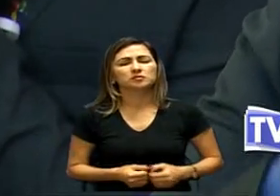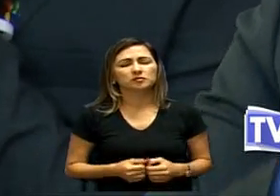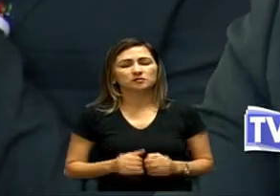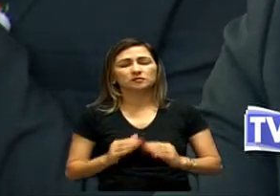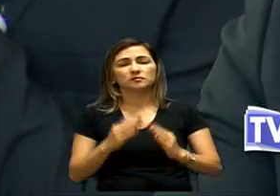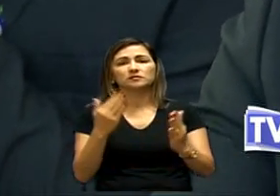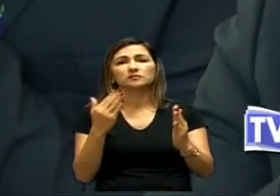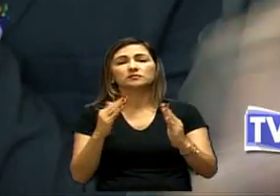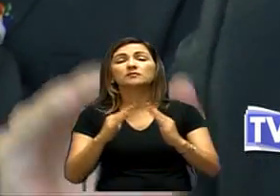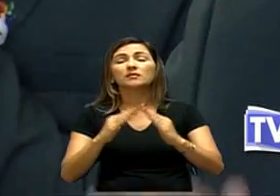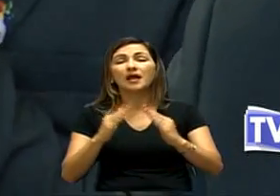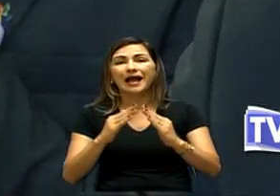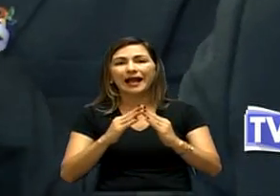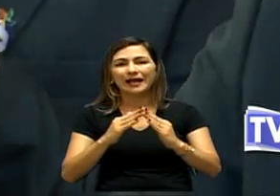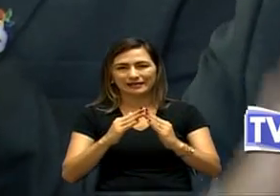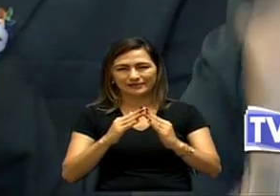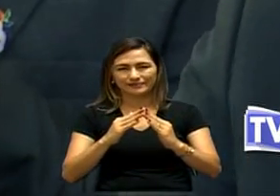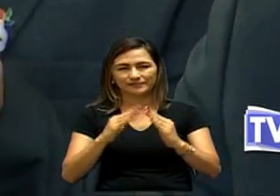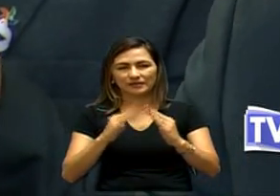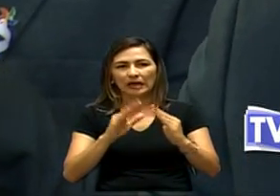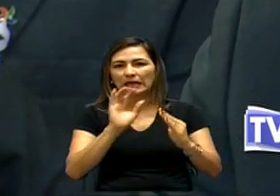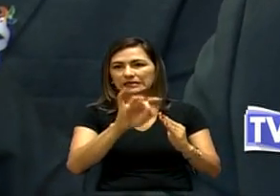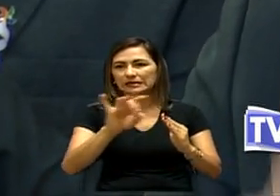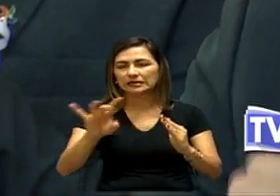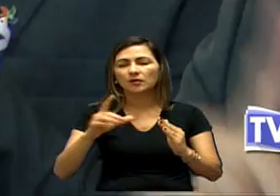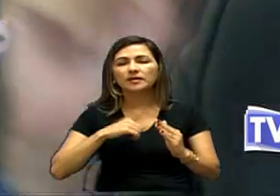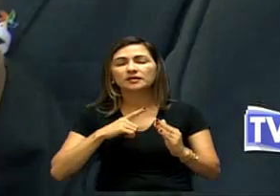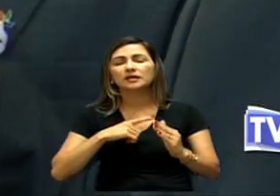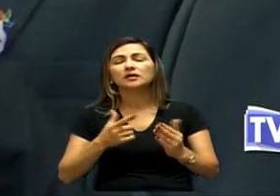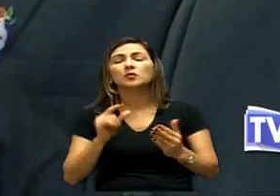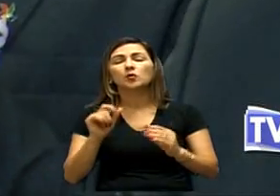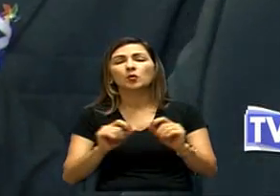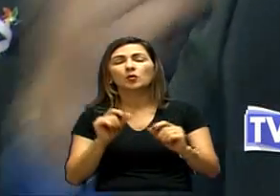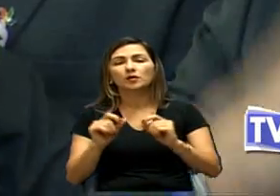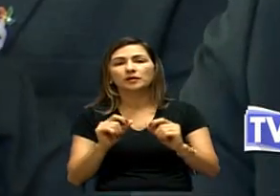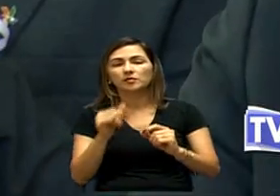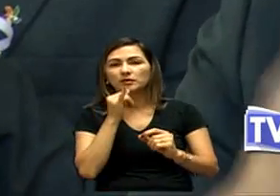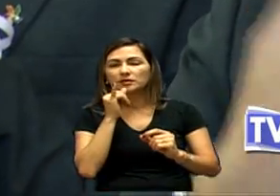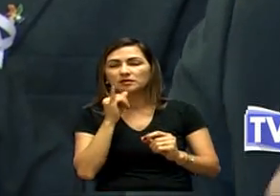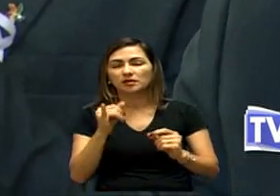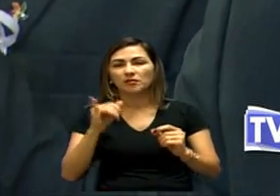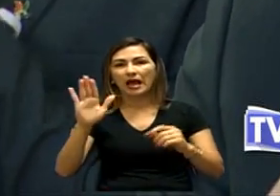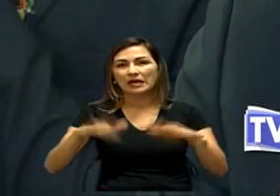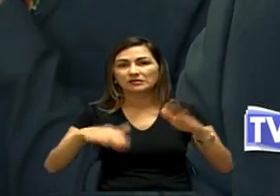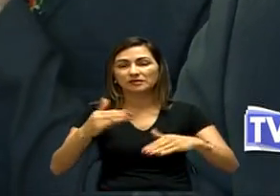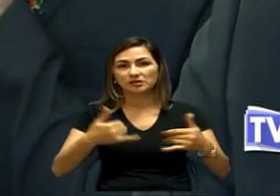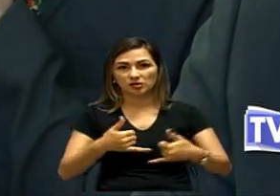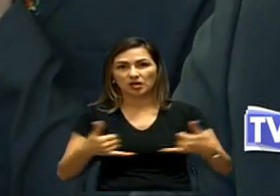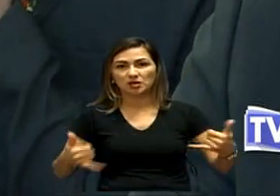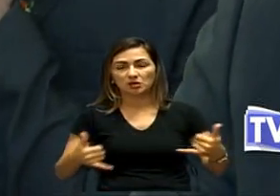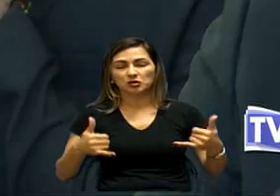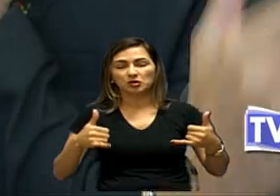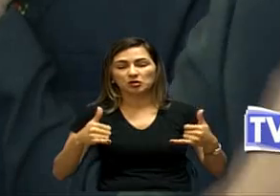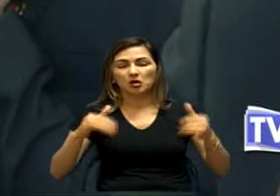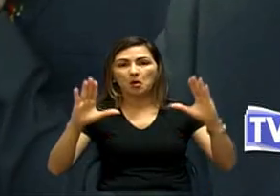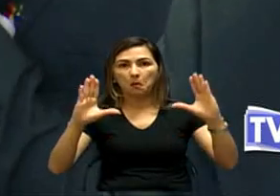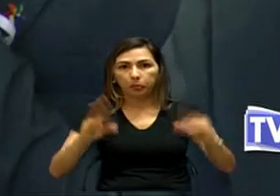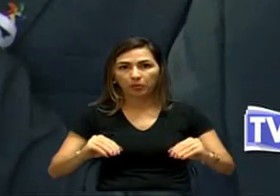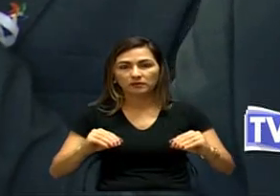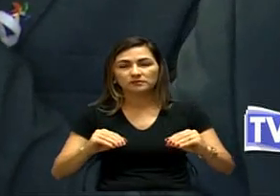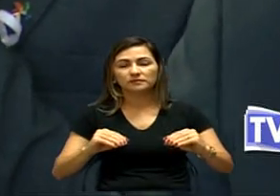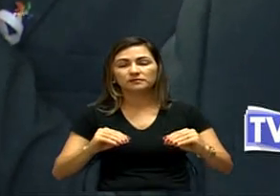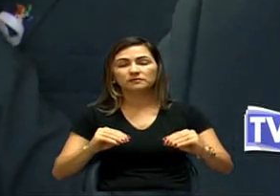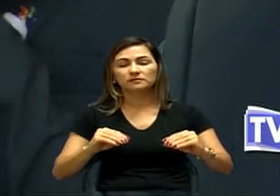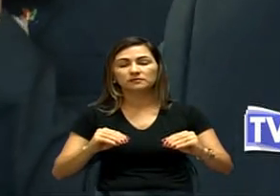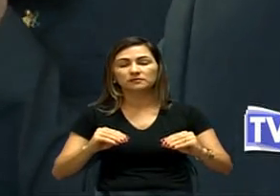que quando acaba a energia ou corta a energia, imediatamente uma central liga para a pessoa para perguntar se